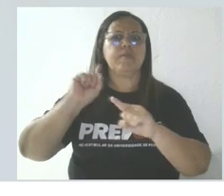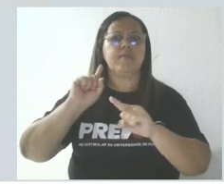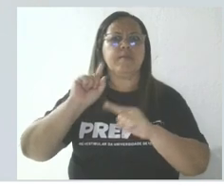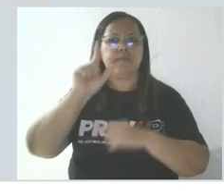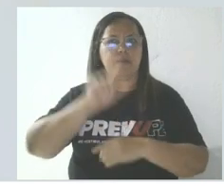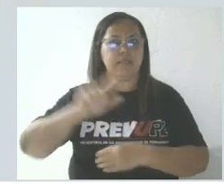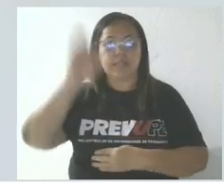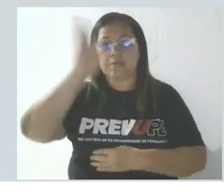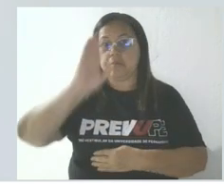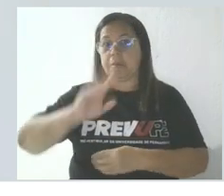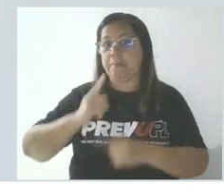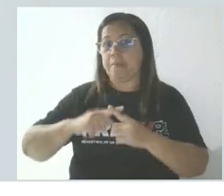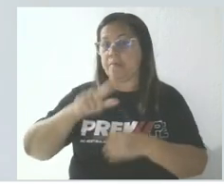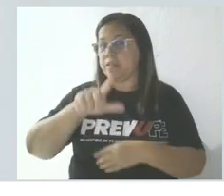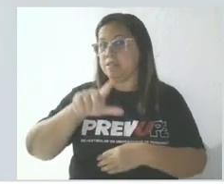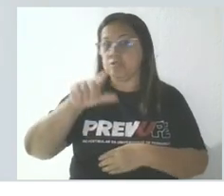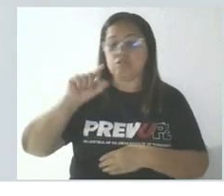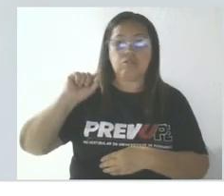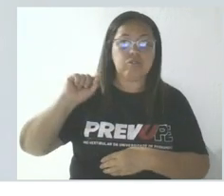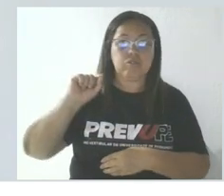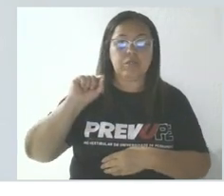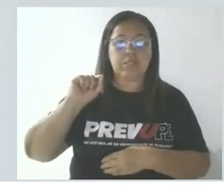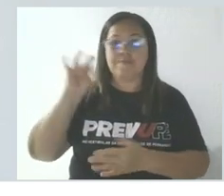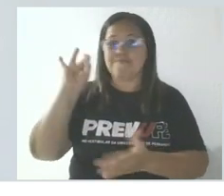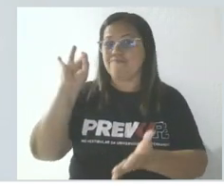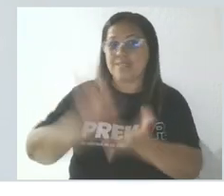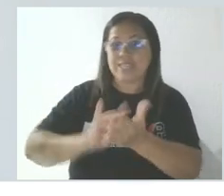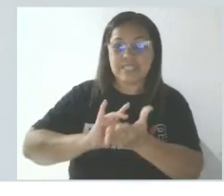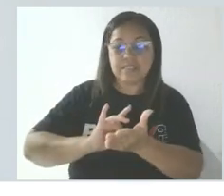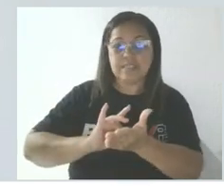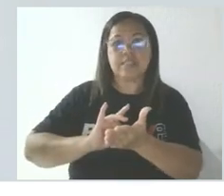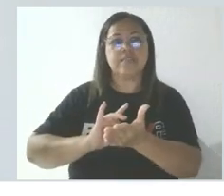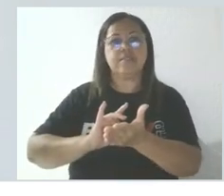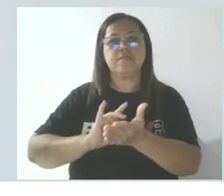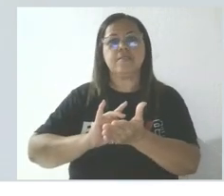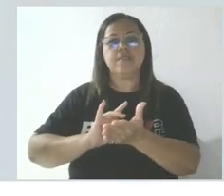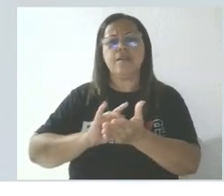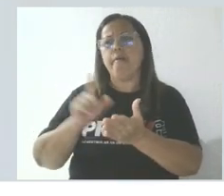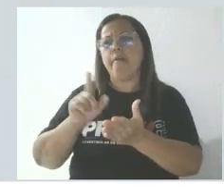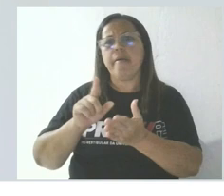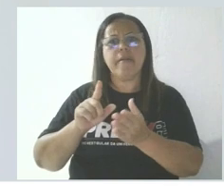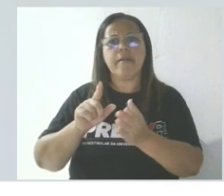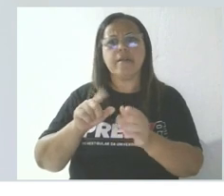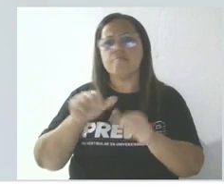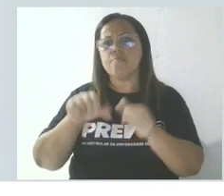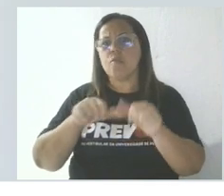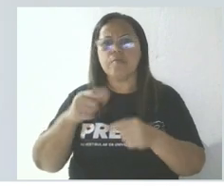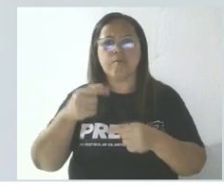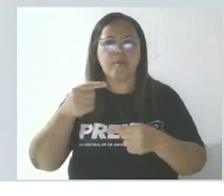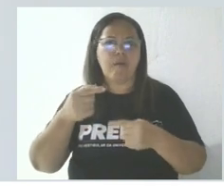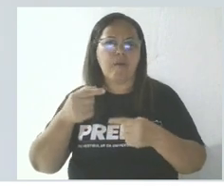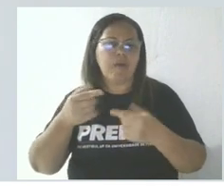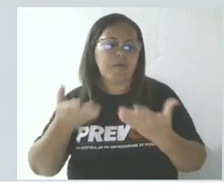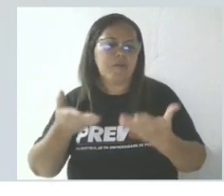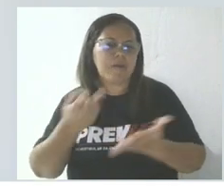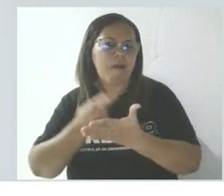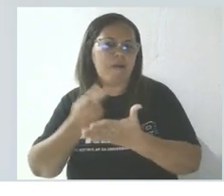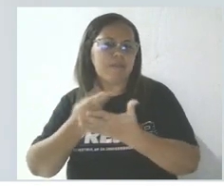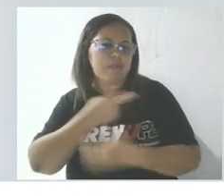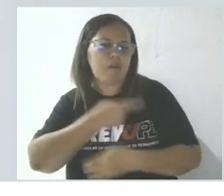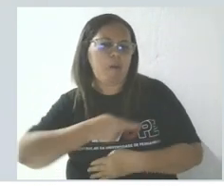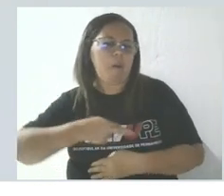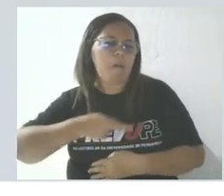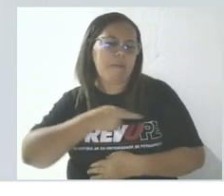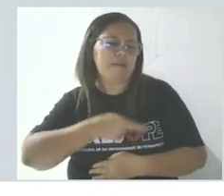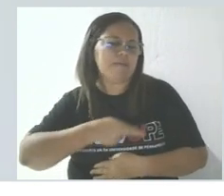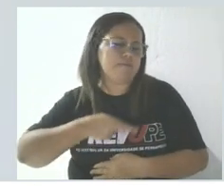ao optar por representar realidades sem desfac ou idealizações ele rompeu com As convenções românticas que predominavam no cenário